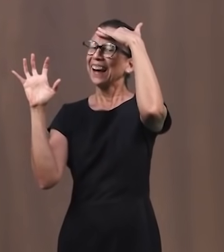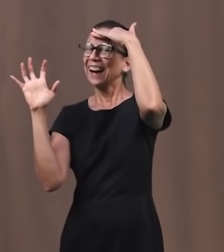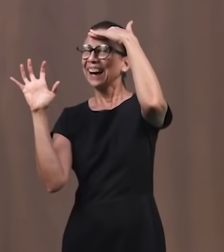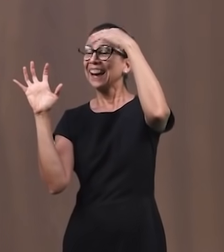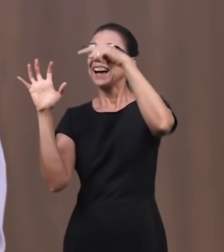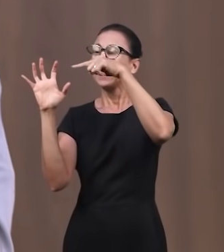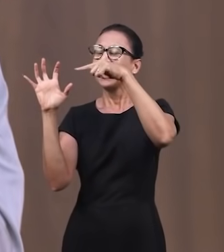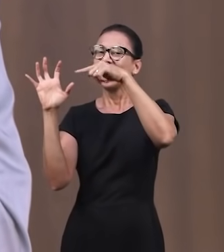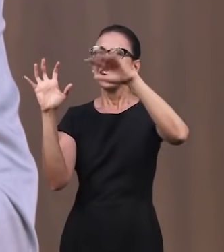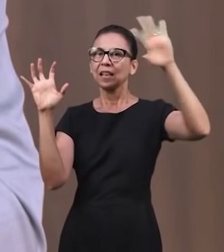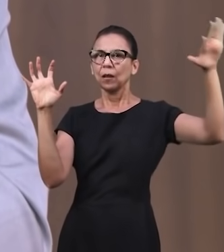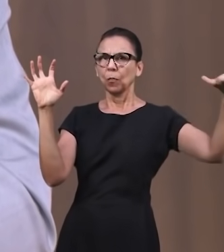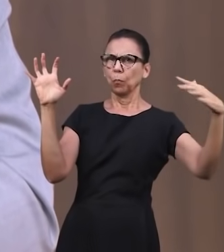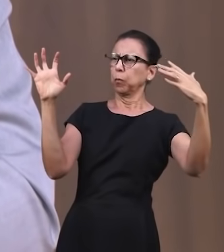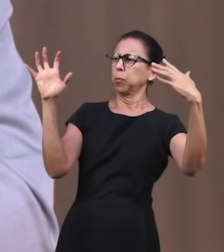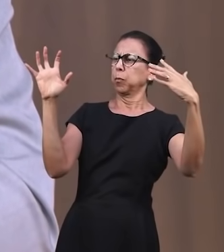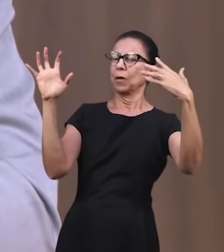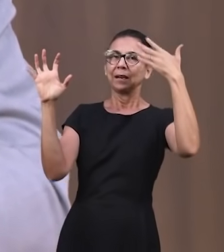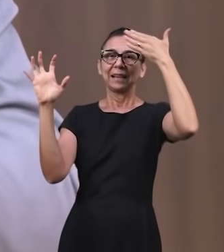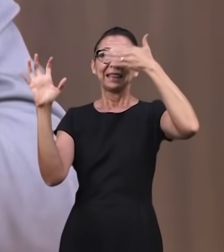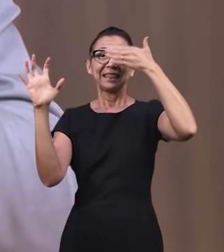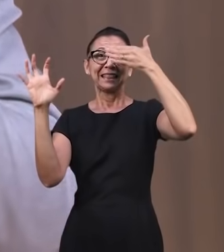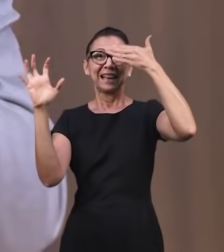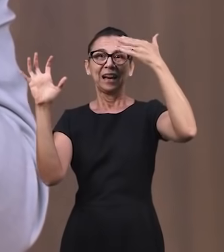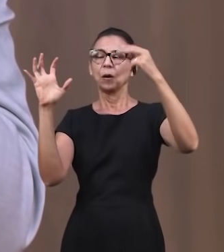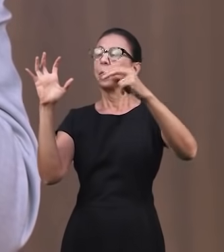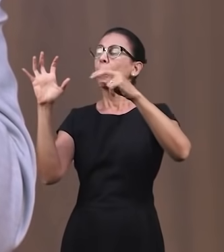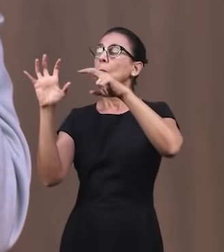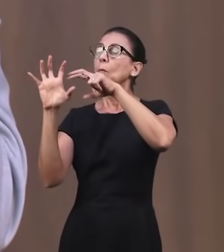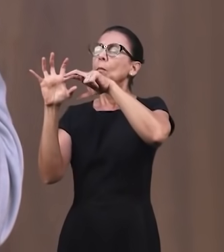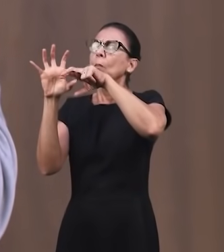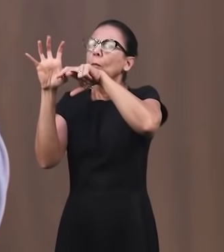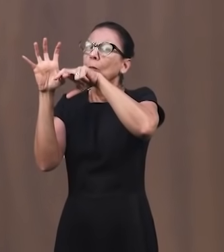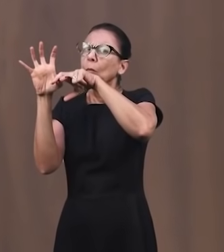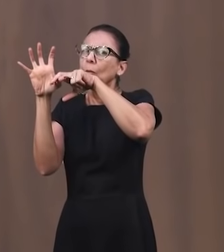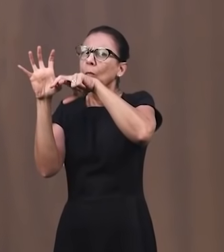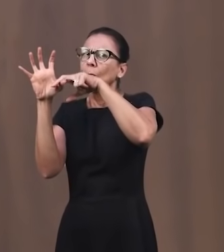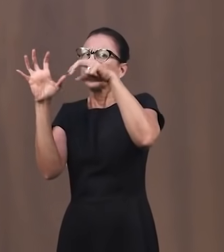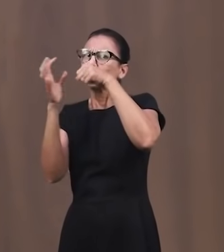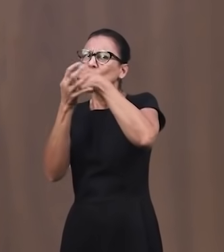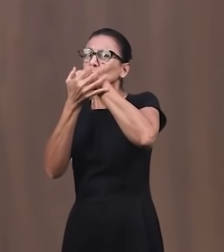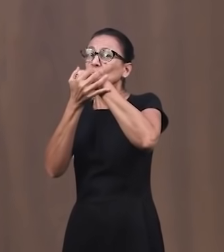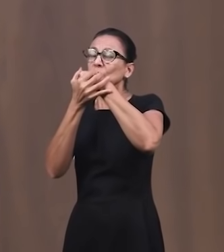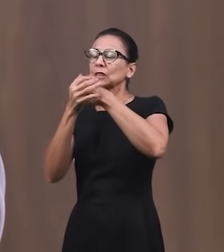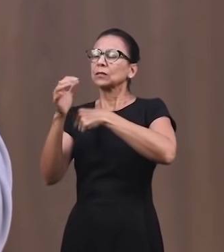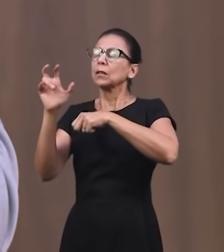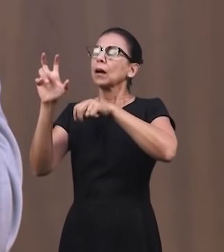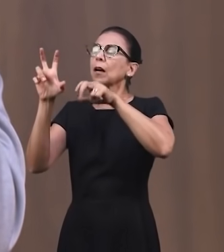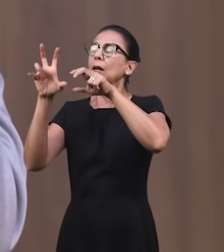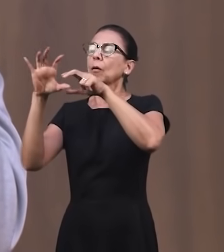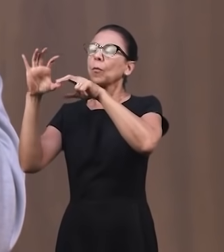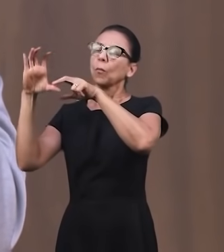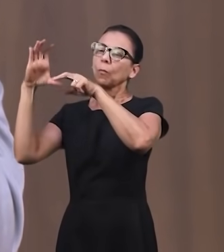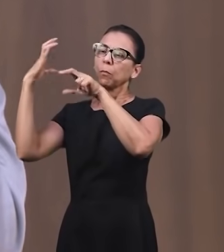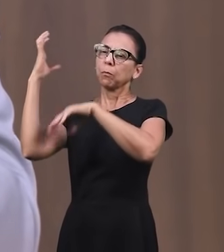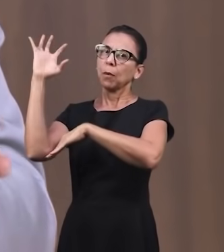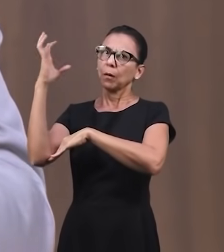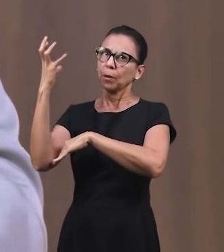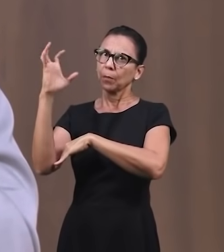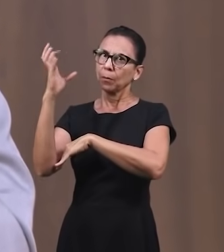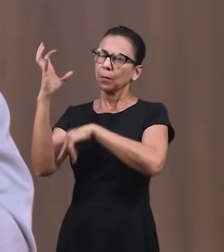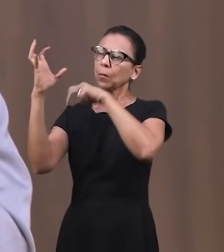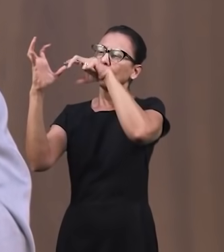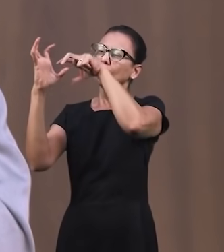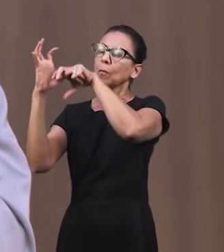que ele estava ali naquele lugar. Ele poderia estar ao mesmo tempo escondido naquela figueira brava e ver quem